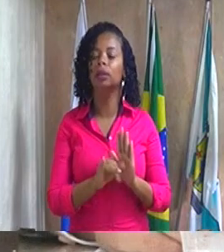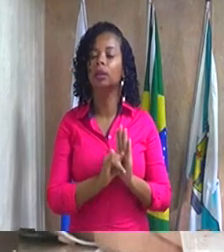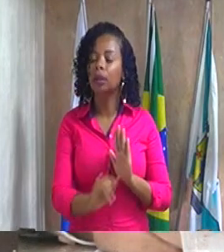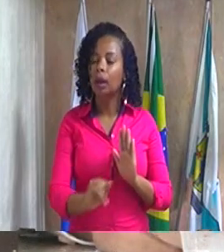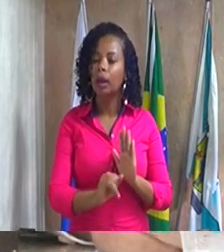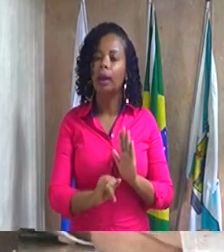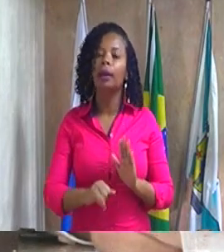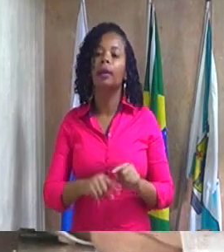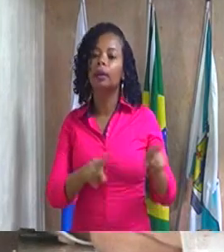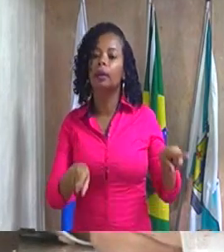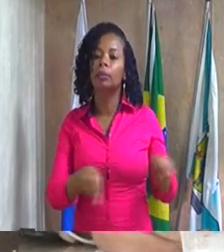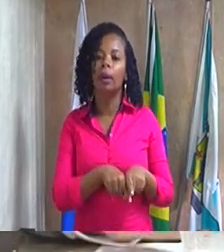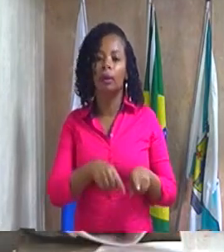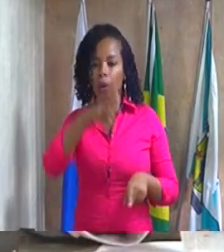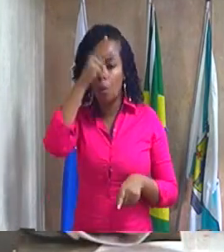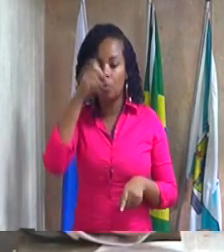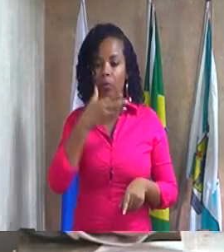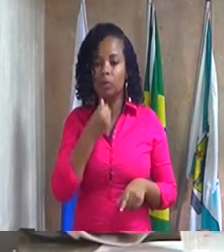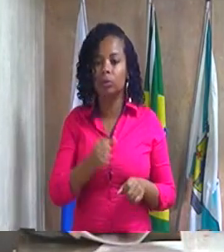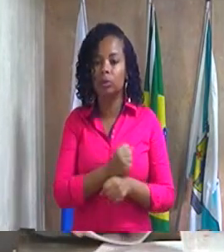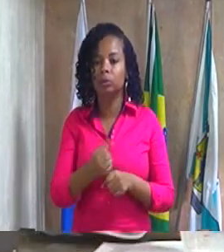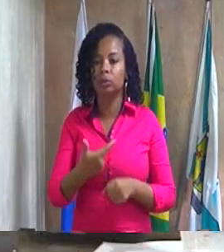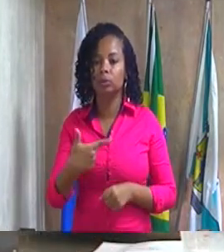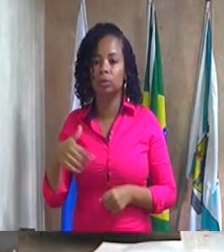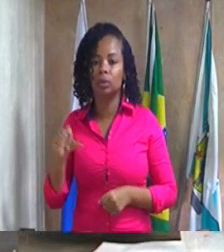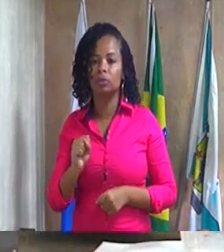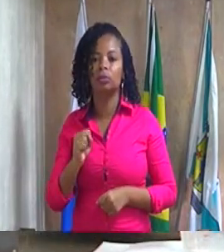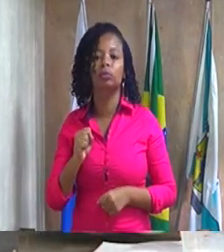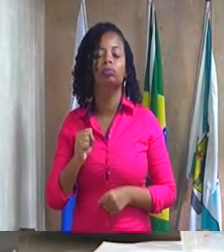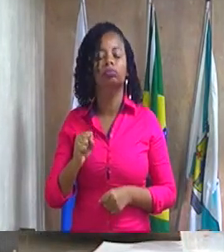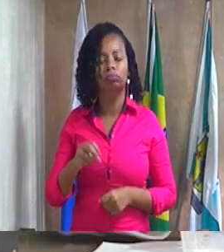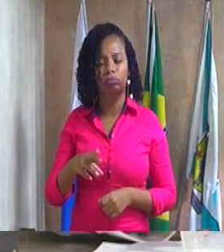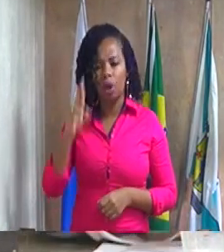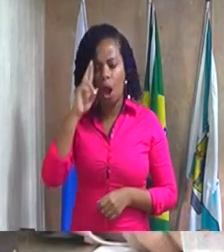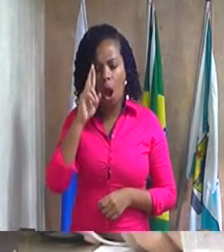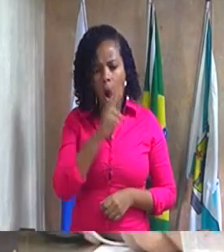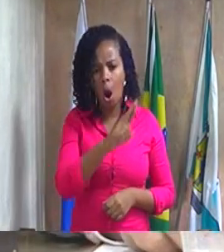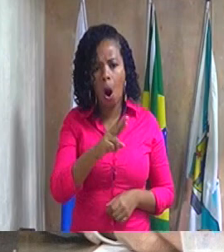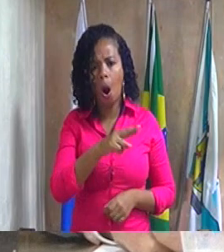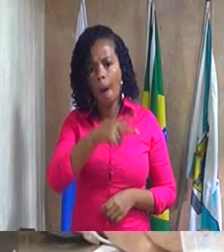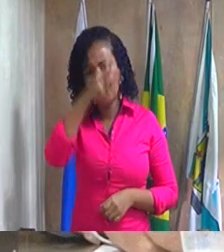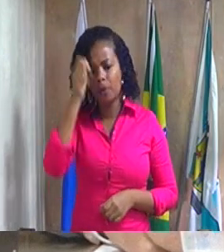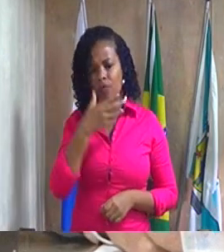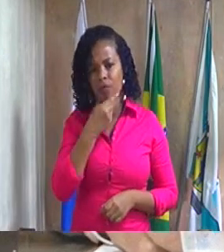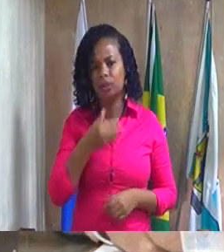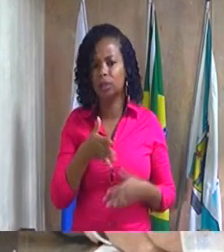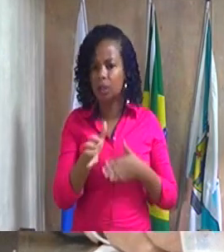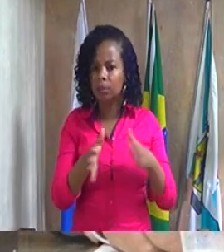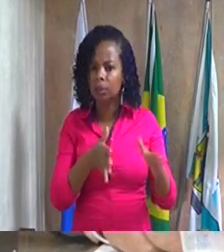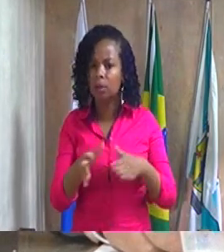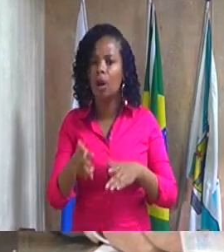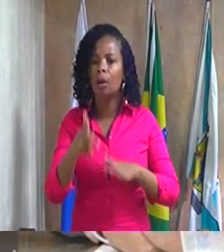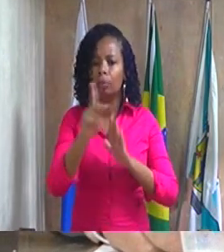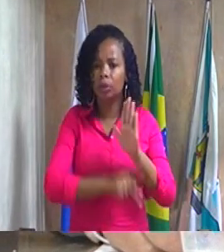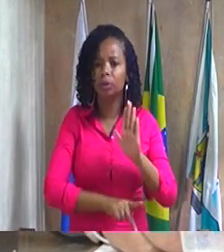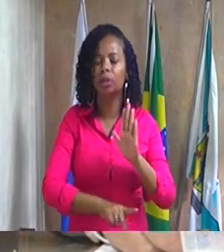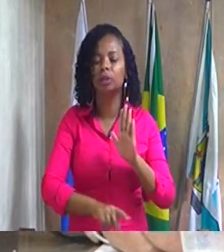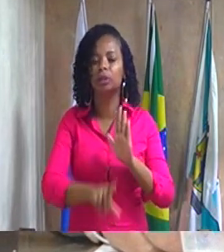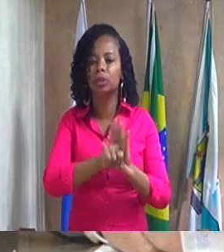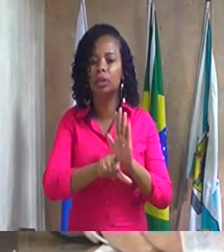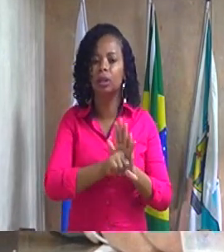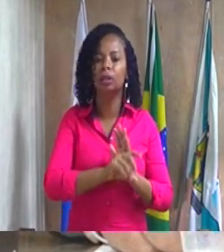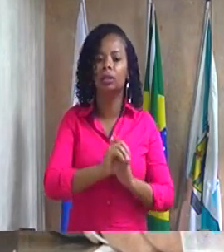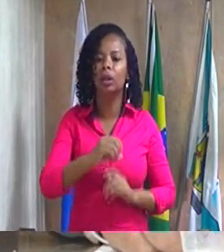prefeito, 2018. Do excelentíssimo senhor prefeito, encaminhando o projeto de lei número 025, gabinete do